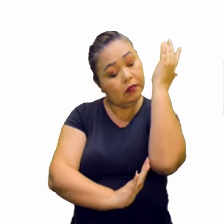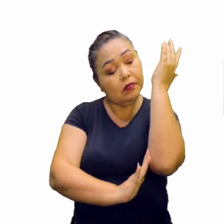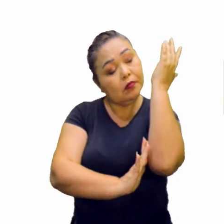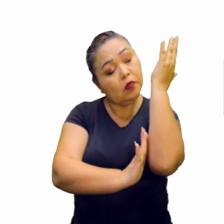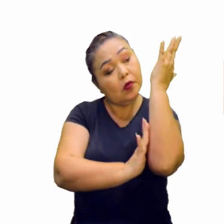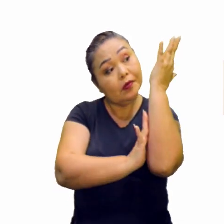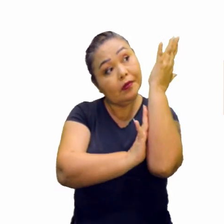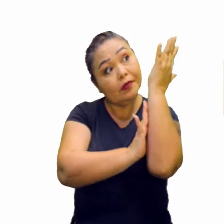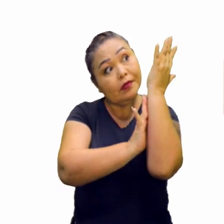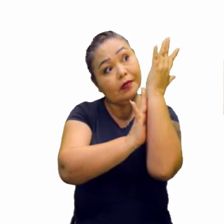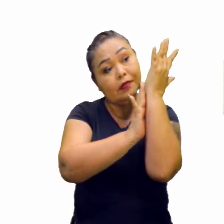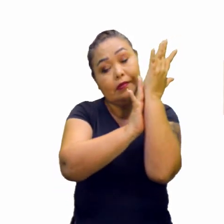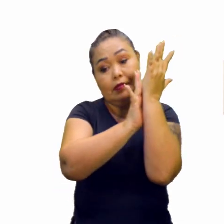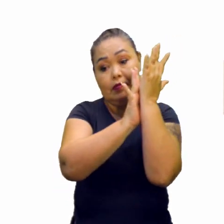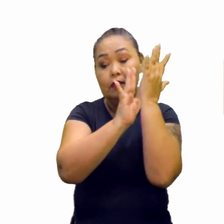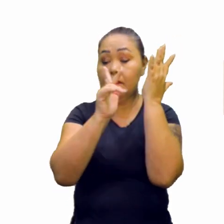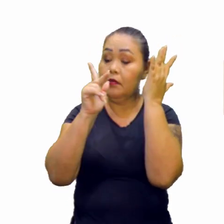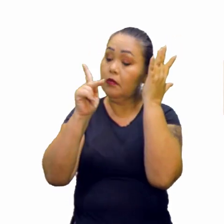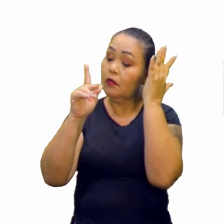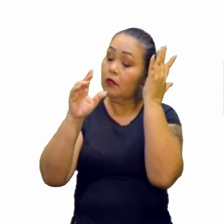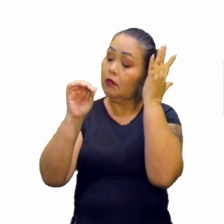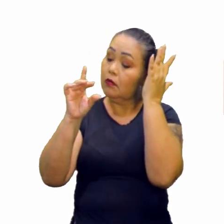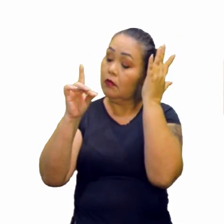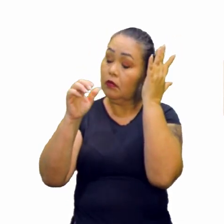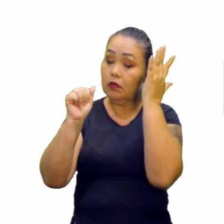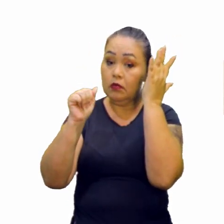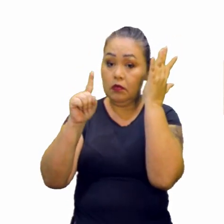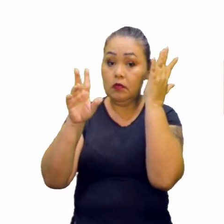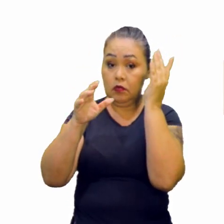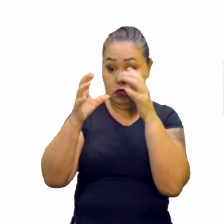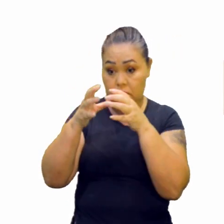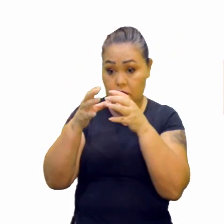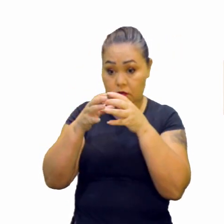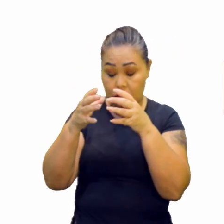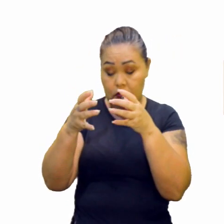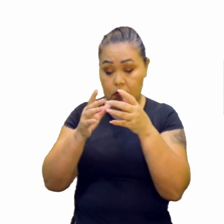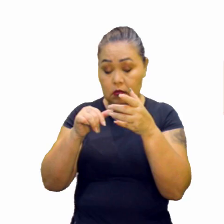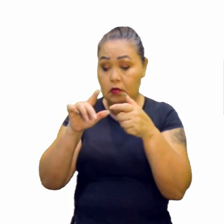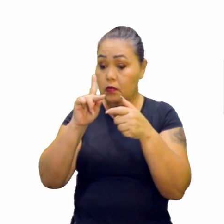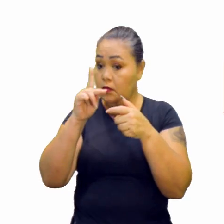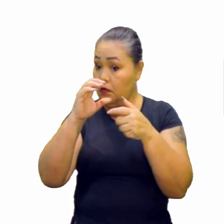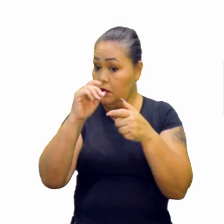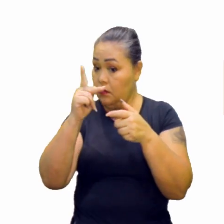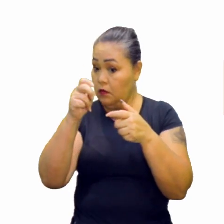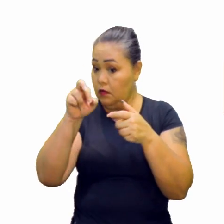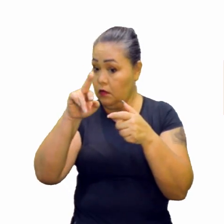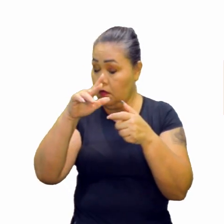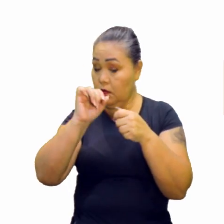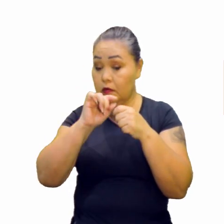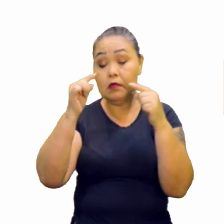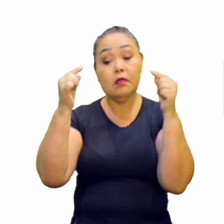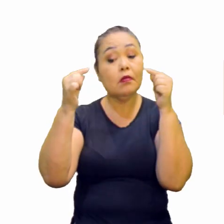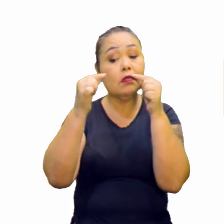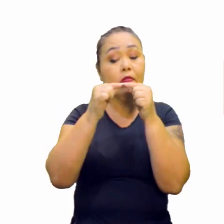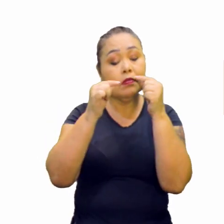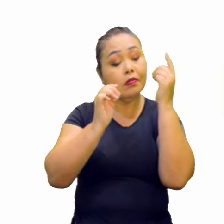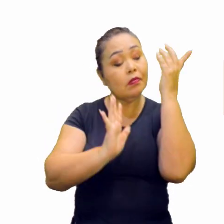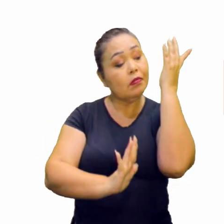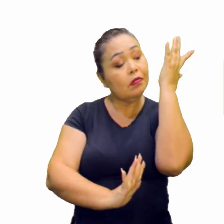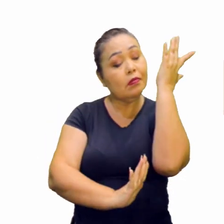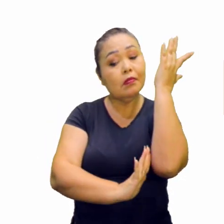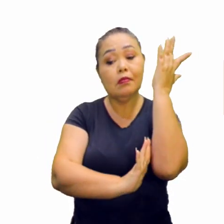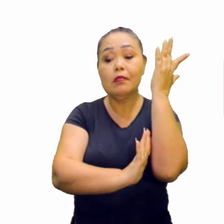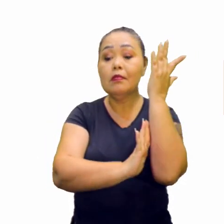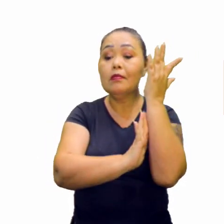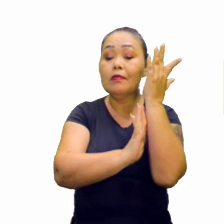A poda, esse conjunto de operações está de acordo com o processo